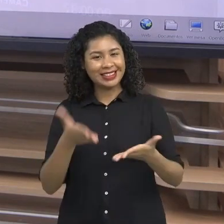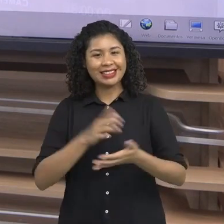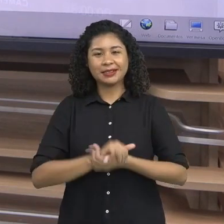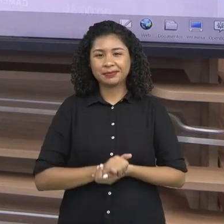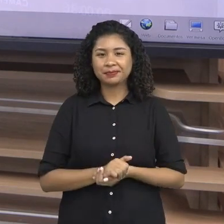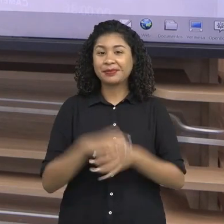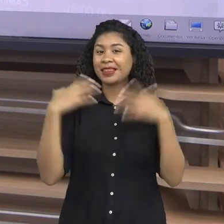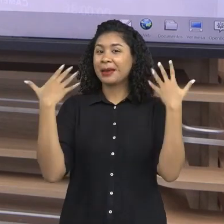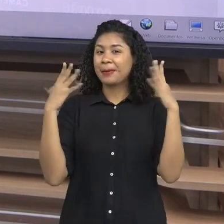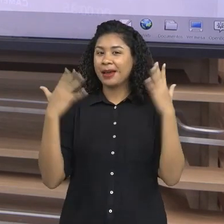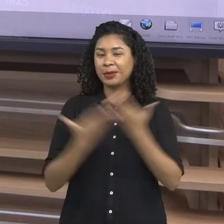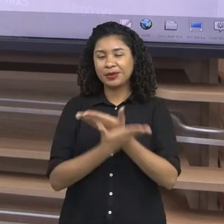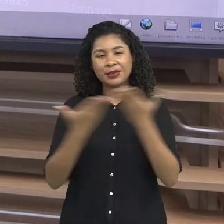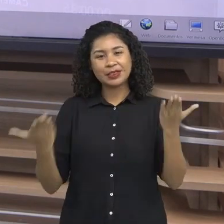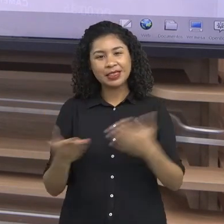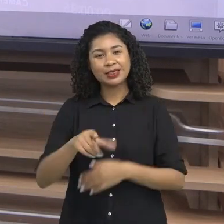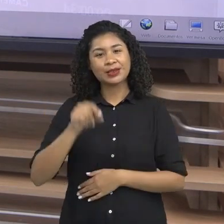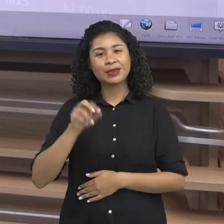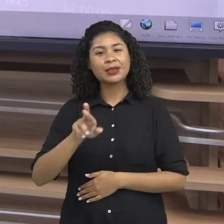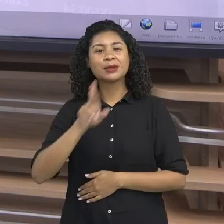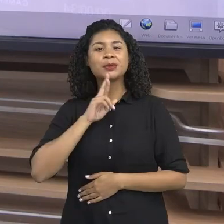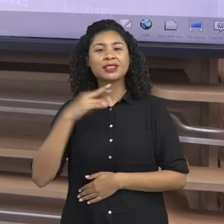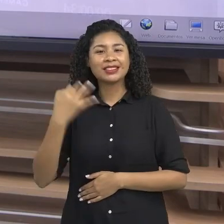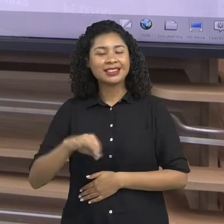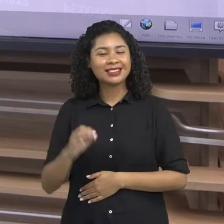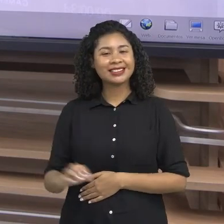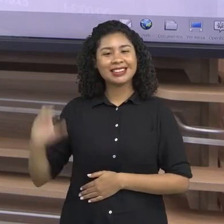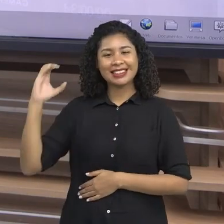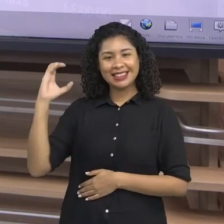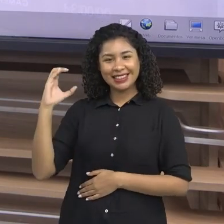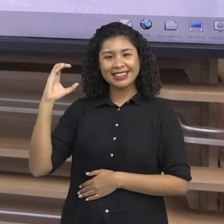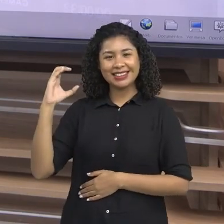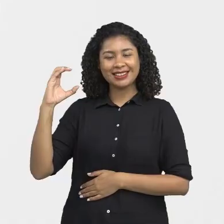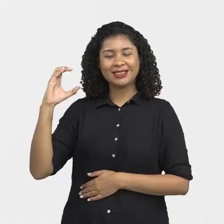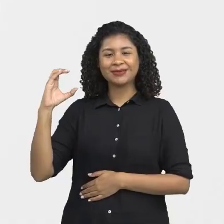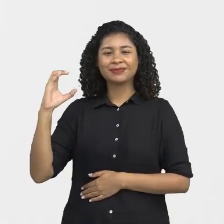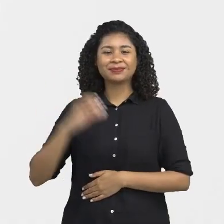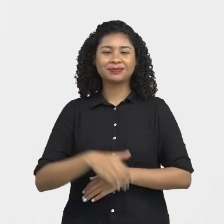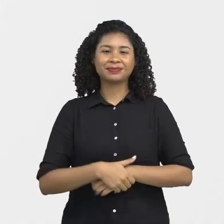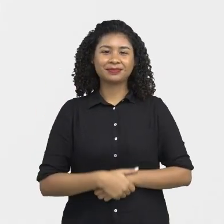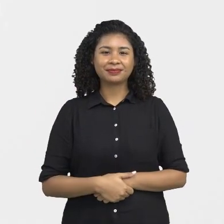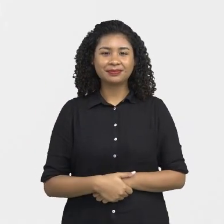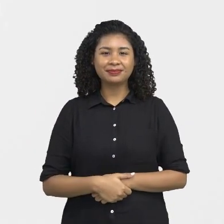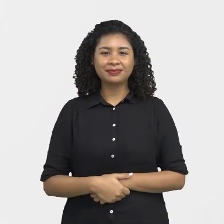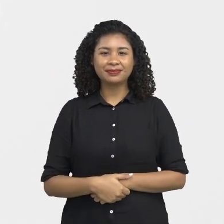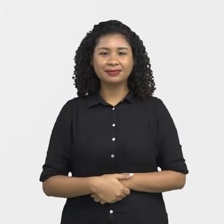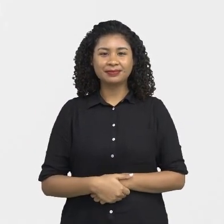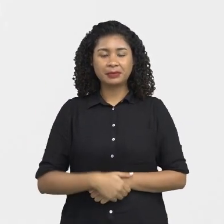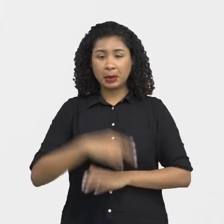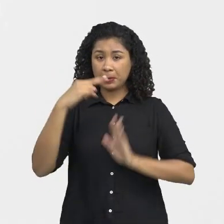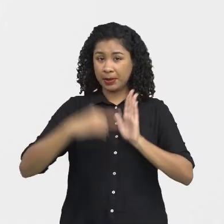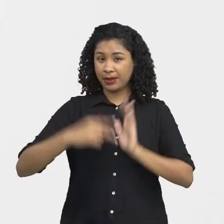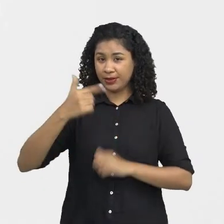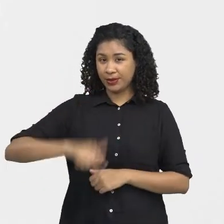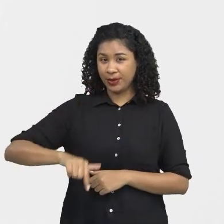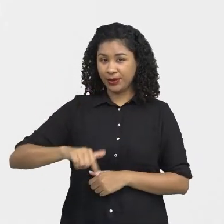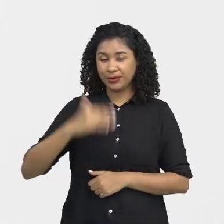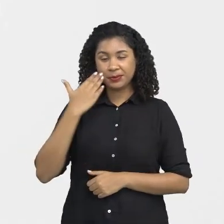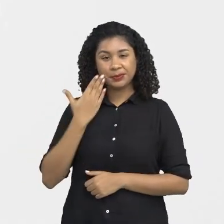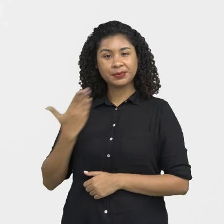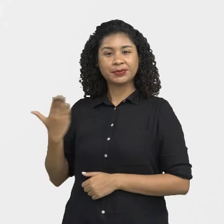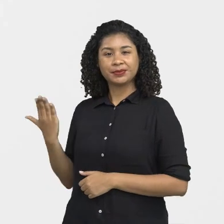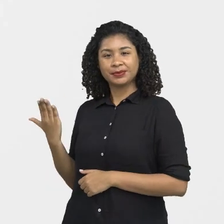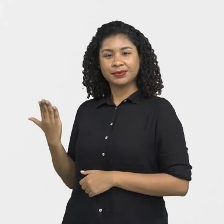Então parabéns aí quem marcou a alternativa C, né? Que é a nossa resposta correta. Vamos observar novamente. Então,